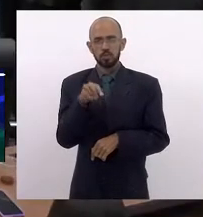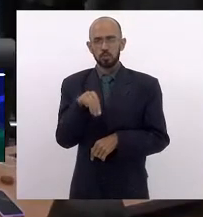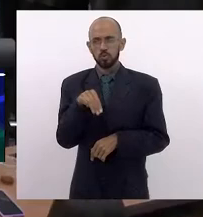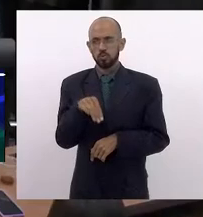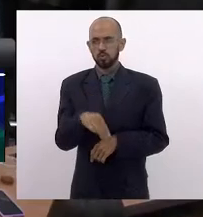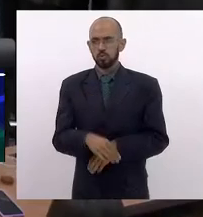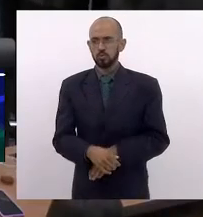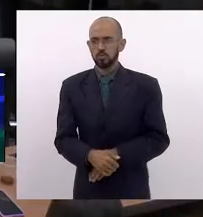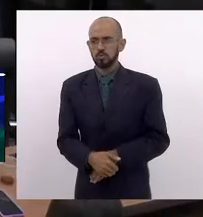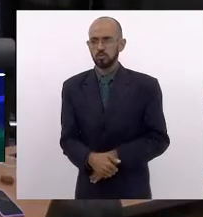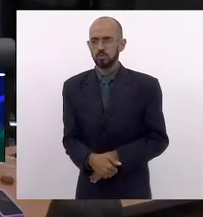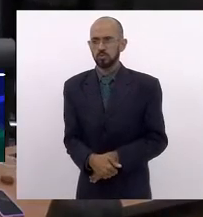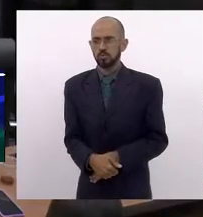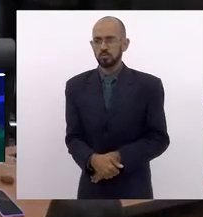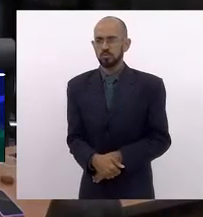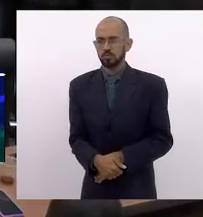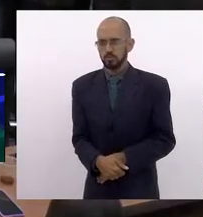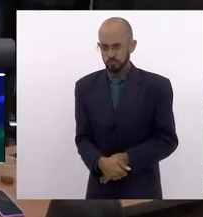minutos